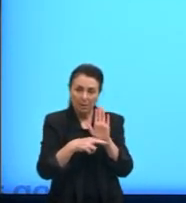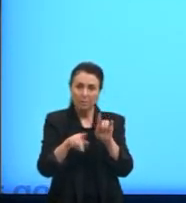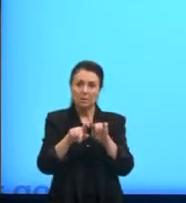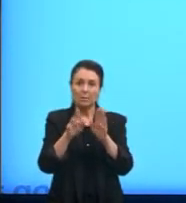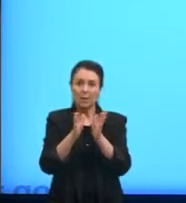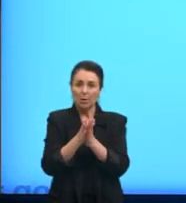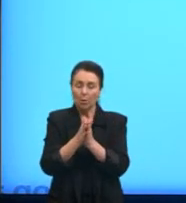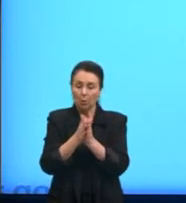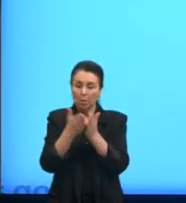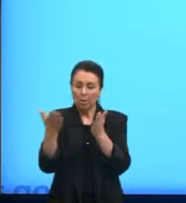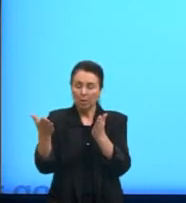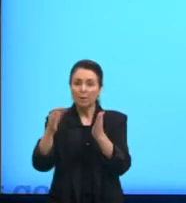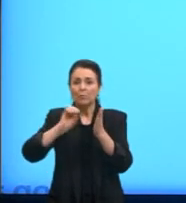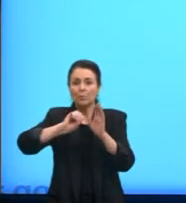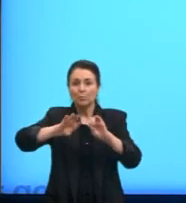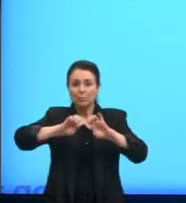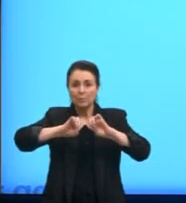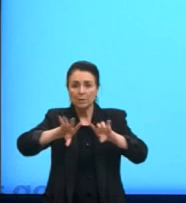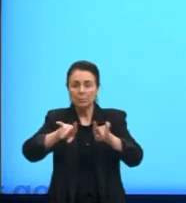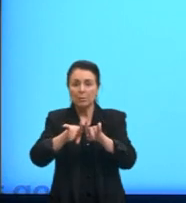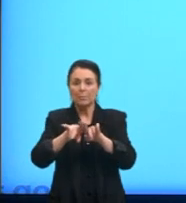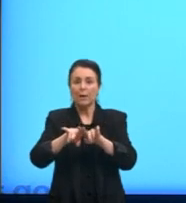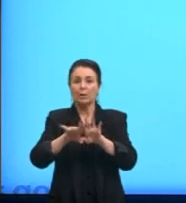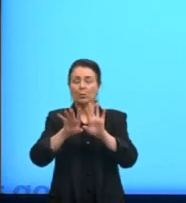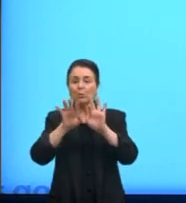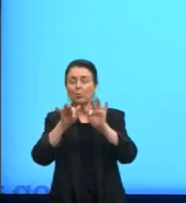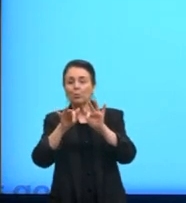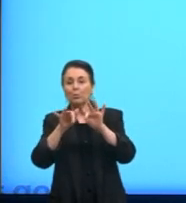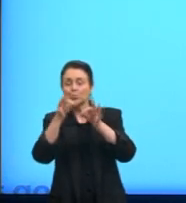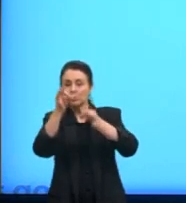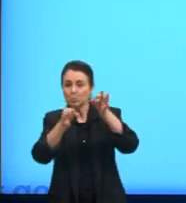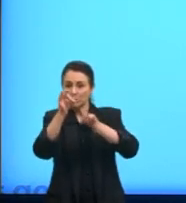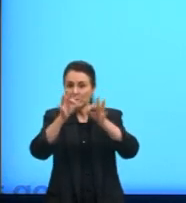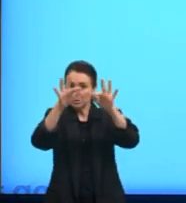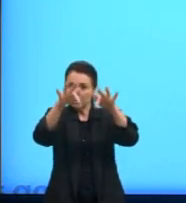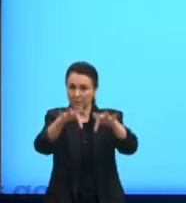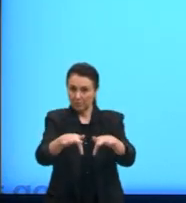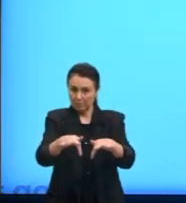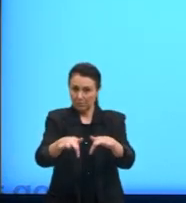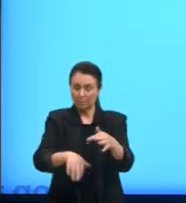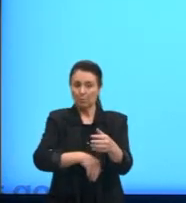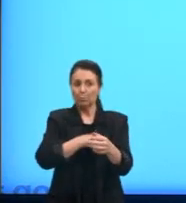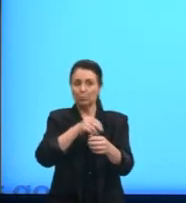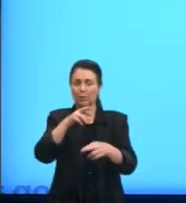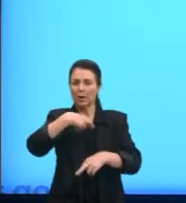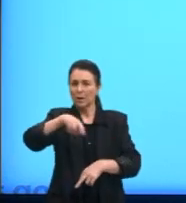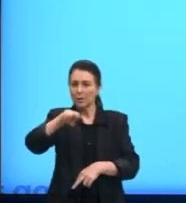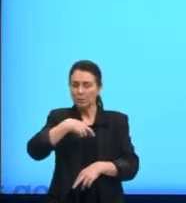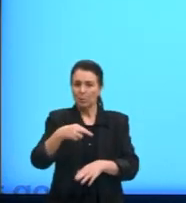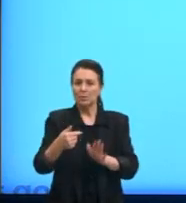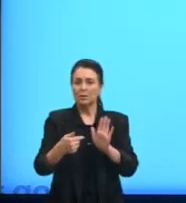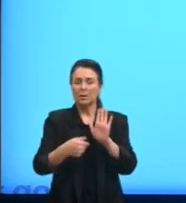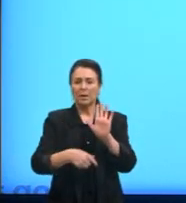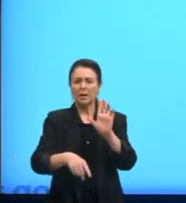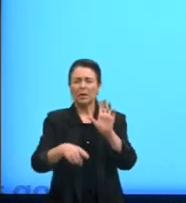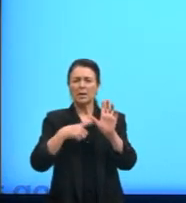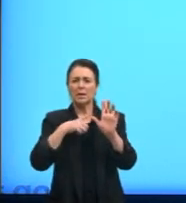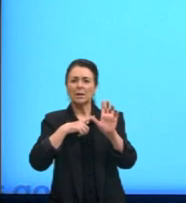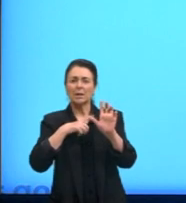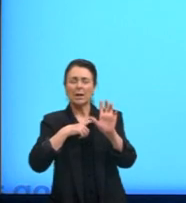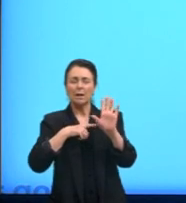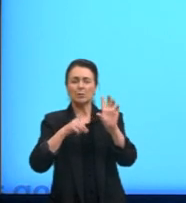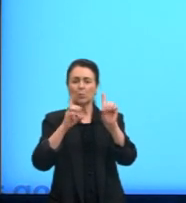e judaísmo na Juízo Final nos últimos dias que são essas regiões que a partir daí trazem os seus dogmas as suas